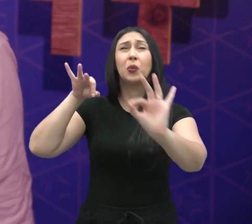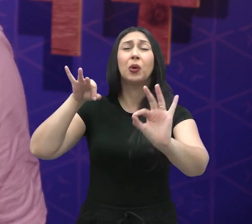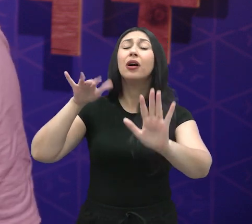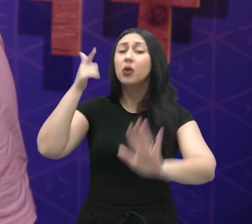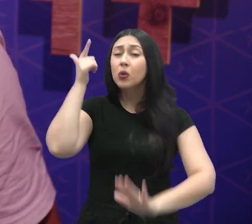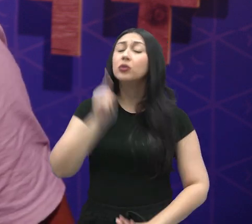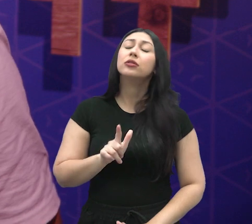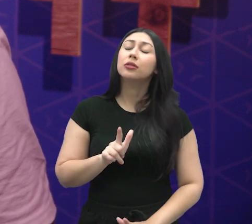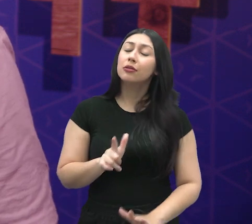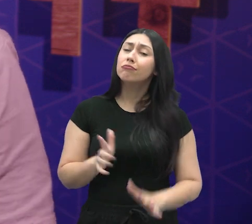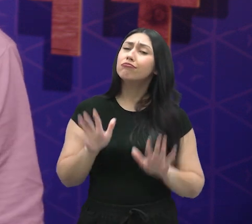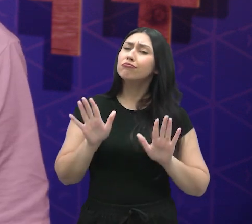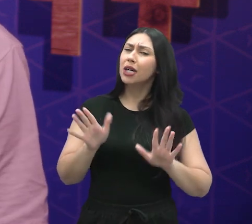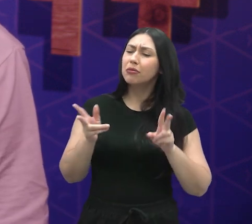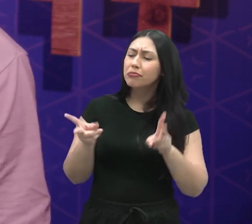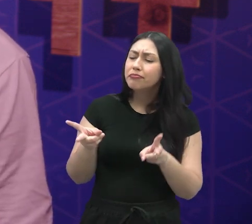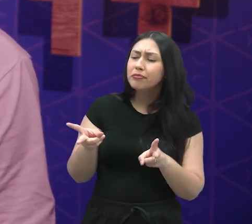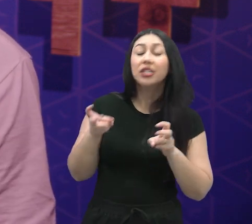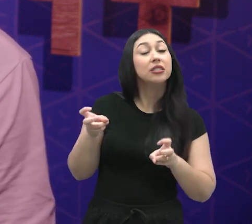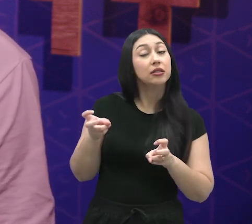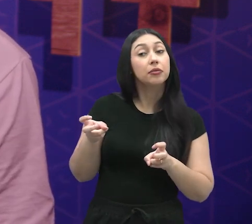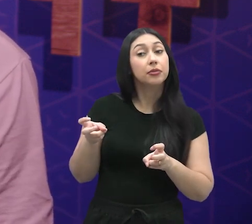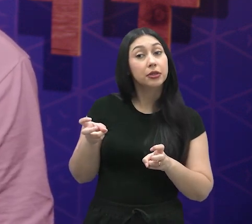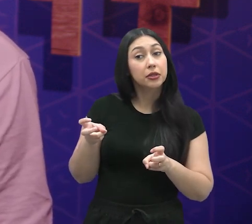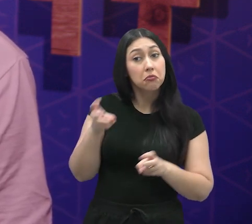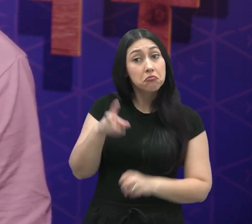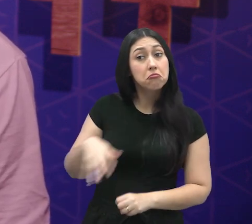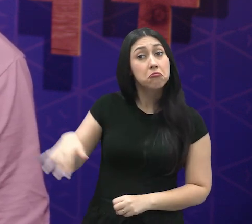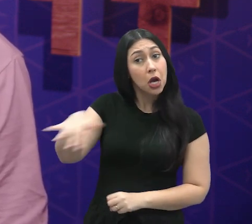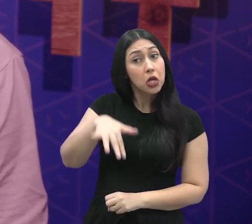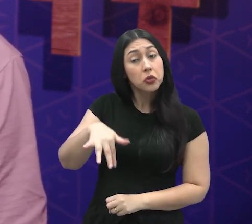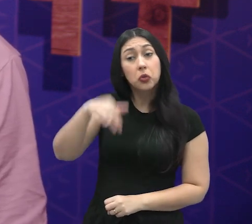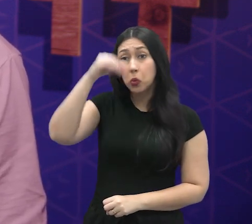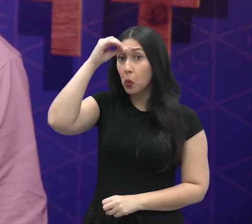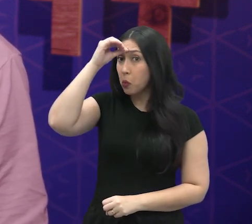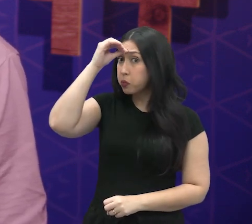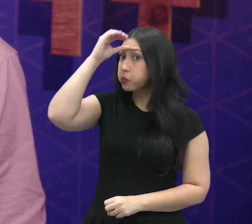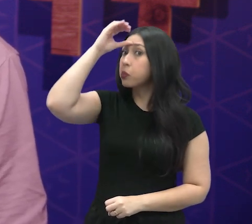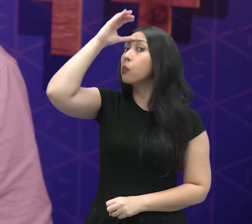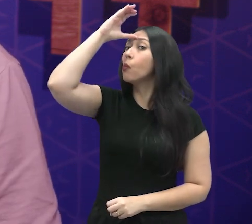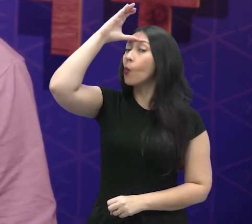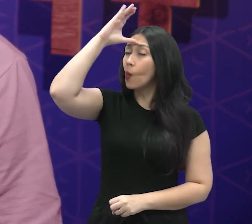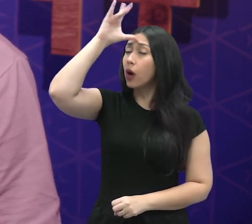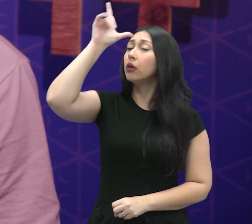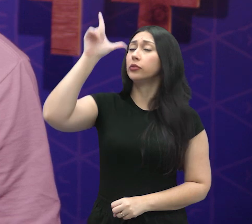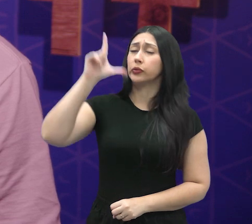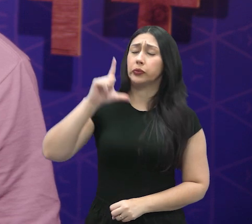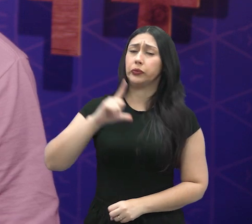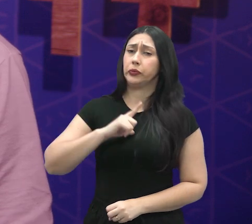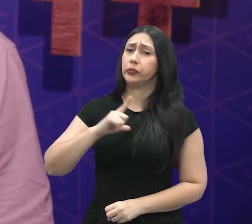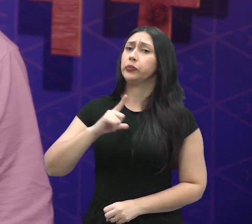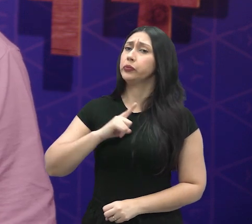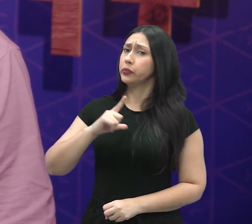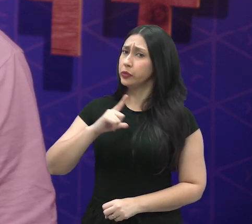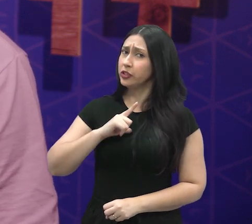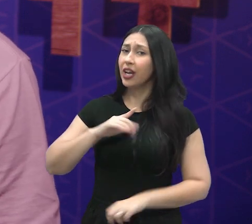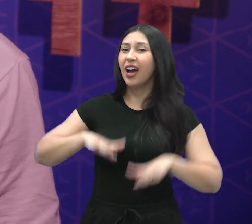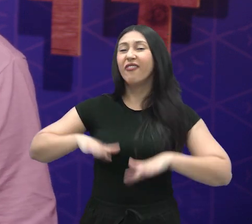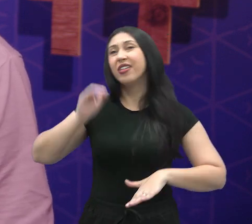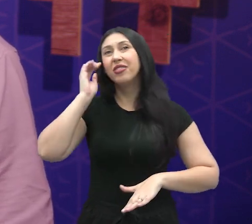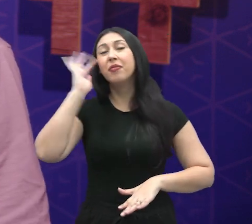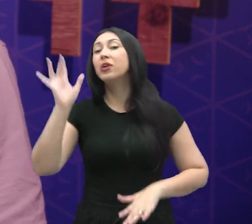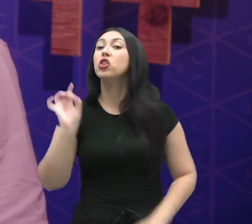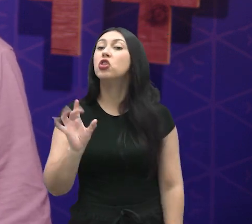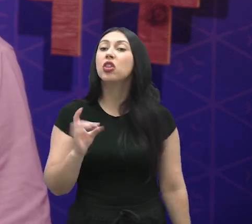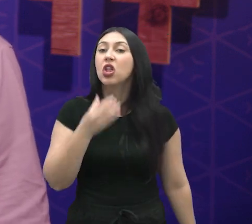chegou. Mas para você ver o nível de conhecimento técnico que esses homens das cavernas, que a